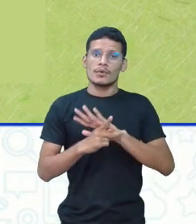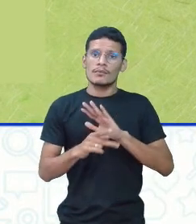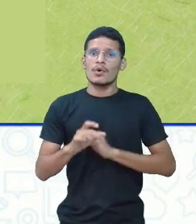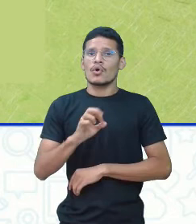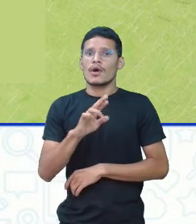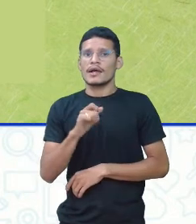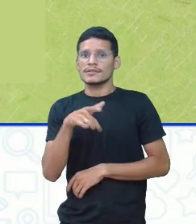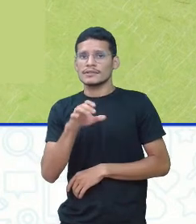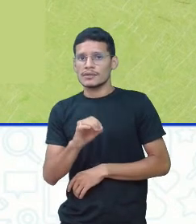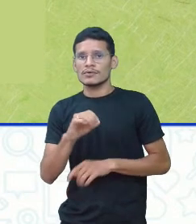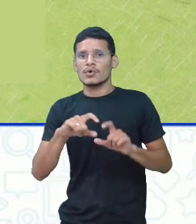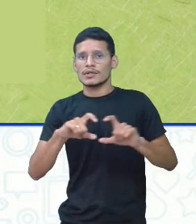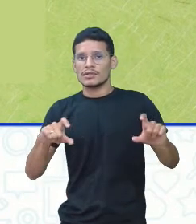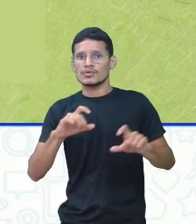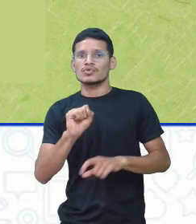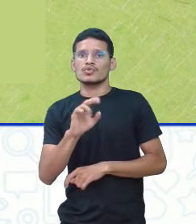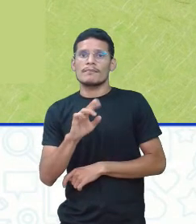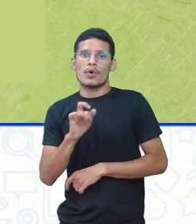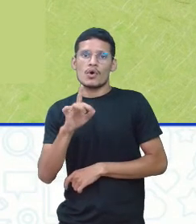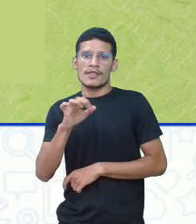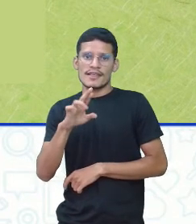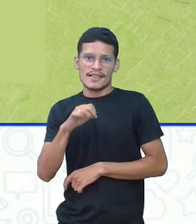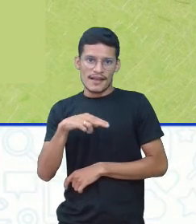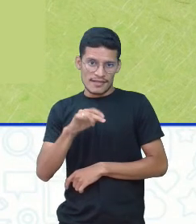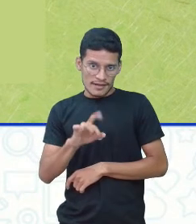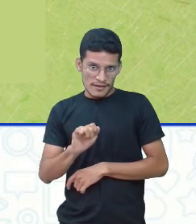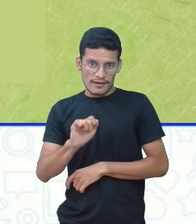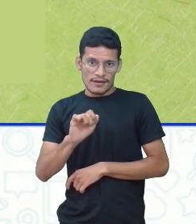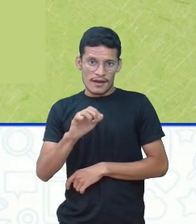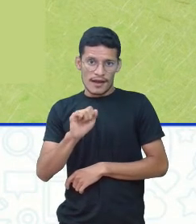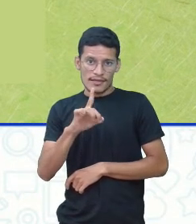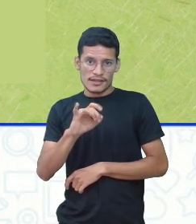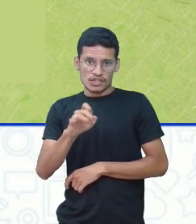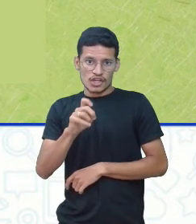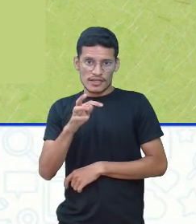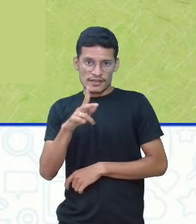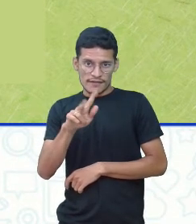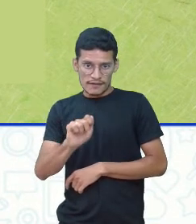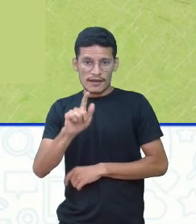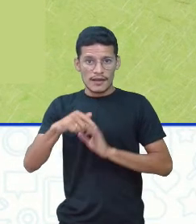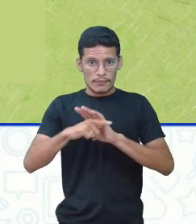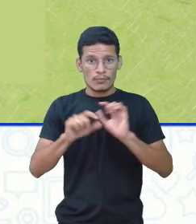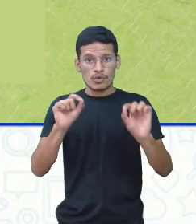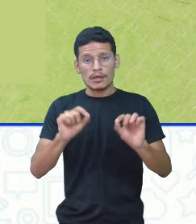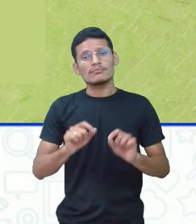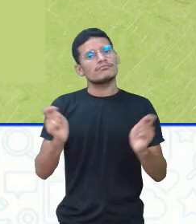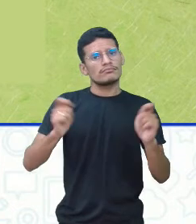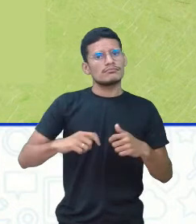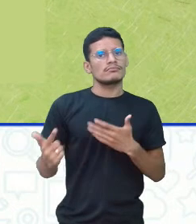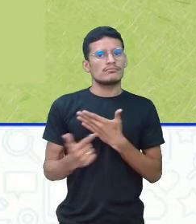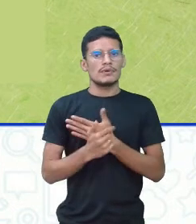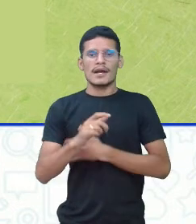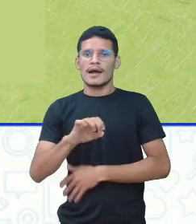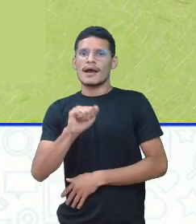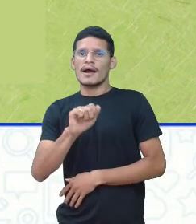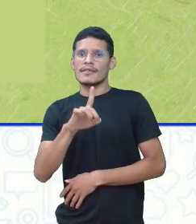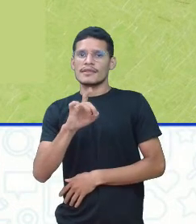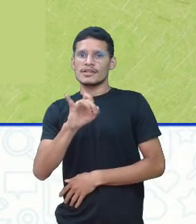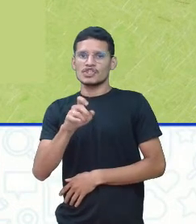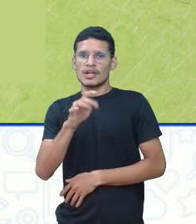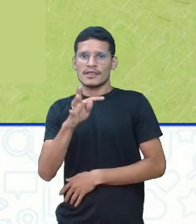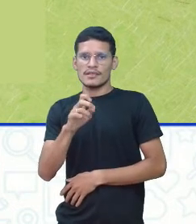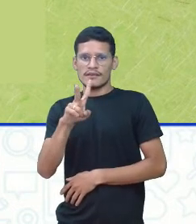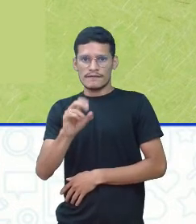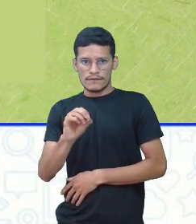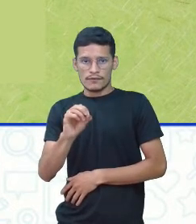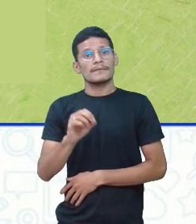subordinada adjetiva é de exercer essa função de adjetivo, de característica